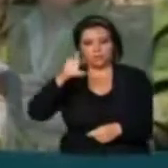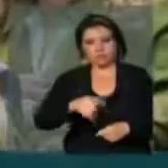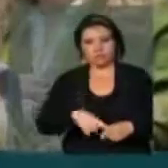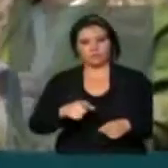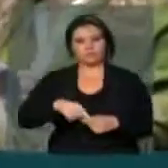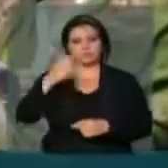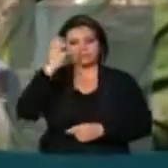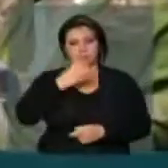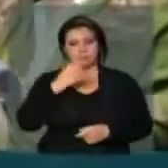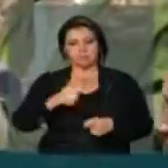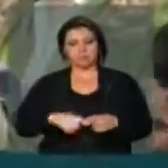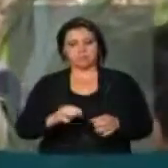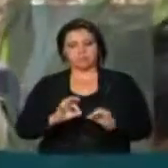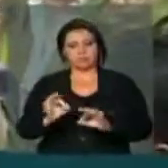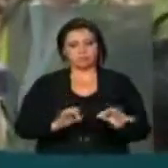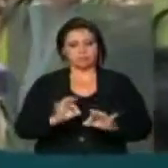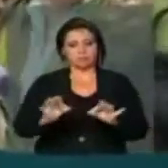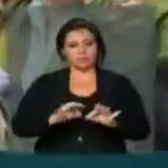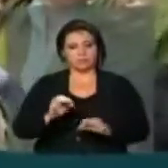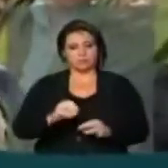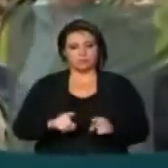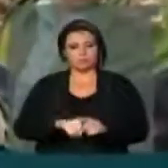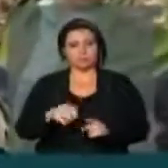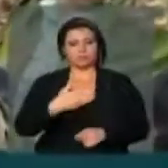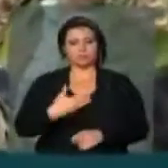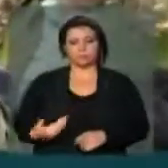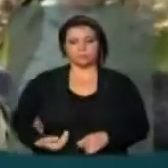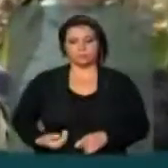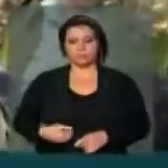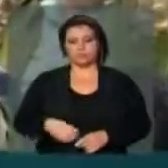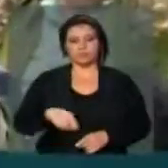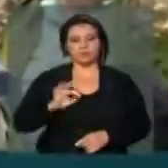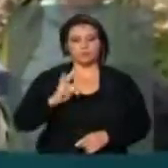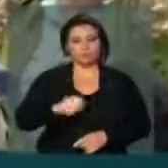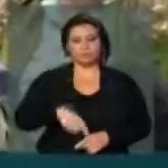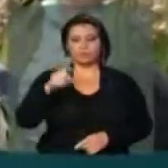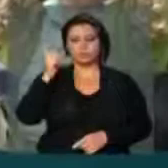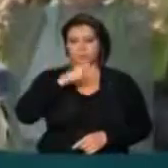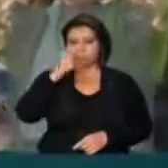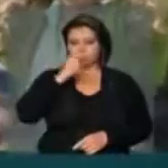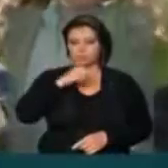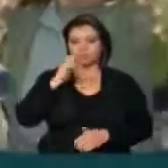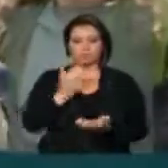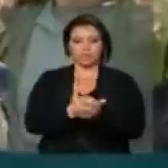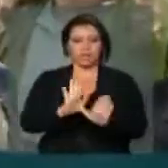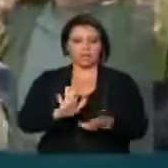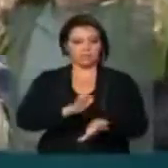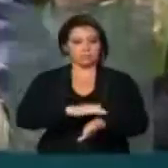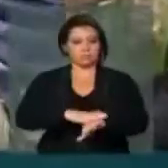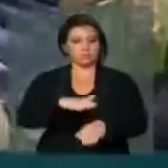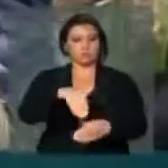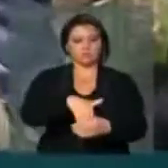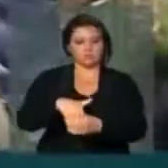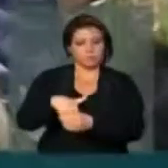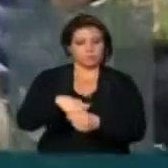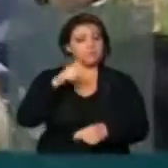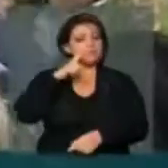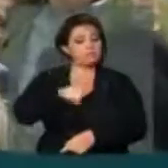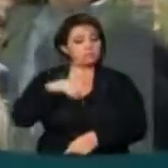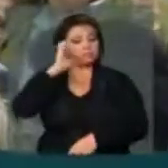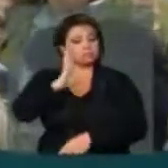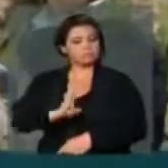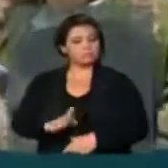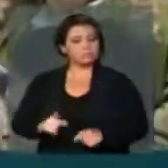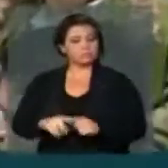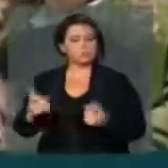de seriedade na condução da gestão pública, nada era verdadeiro. Passadas as eleições, nós vimos não só o